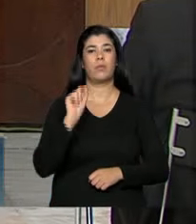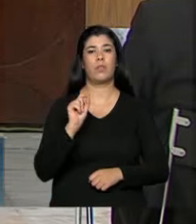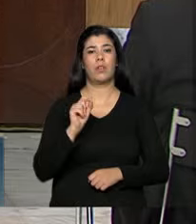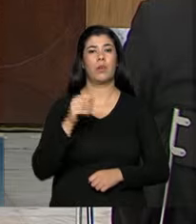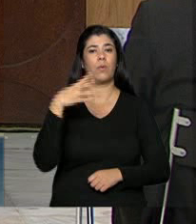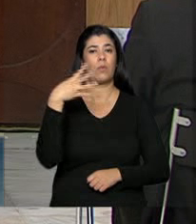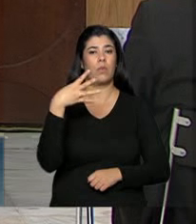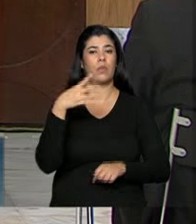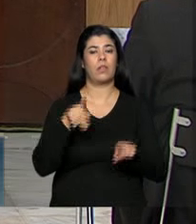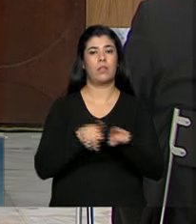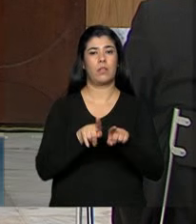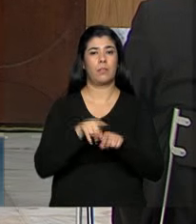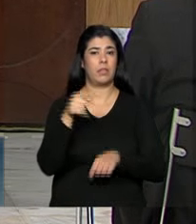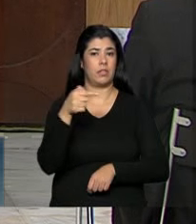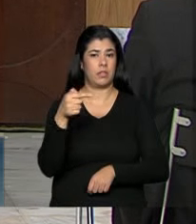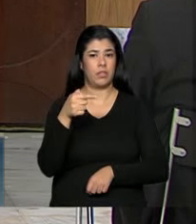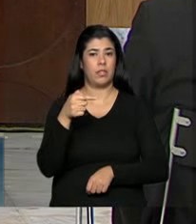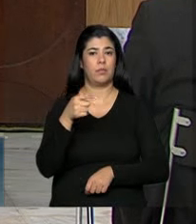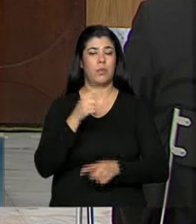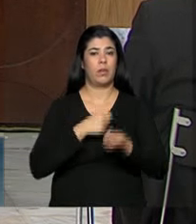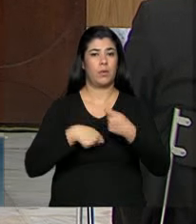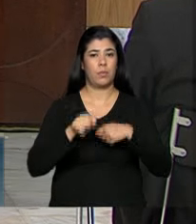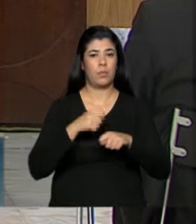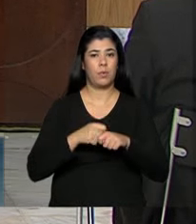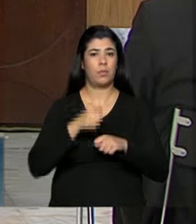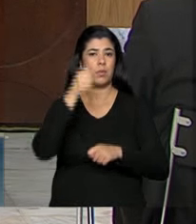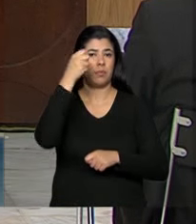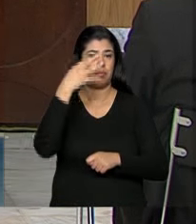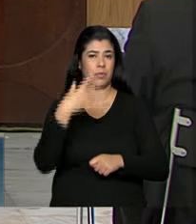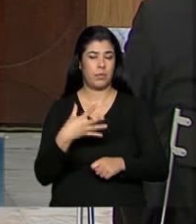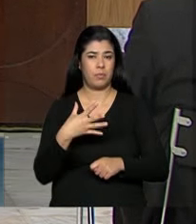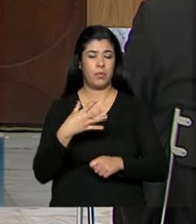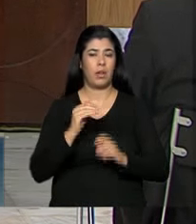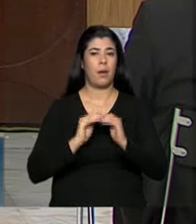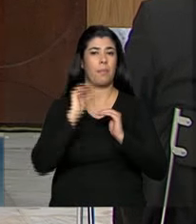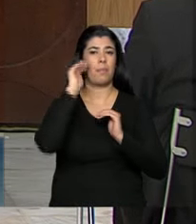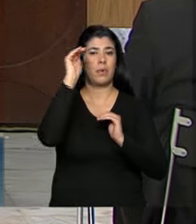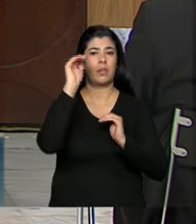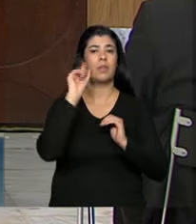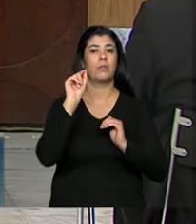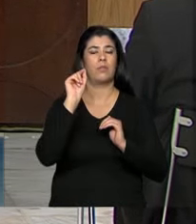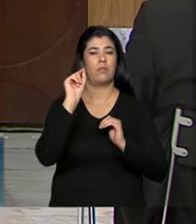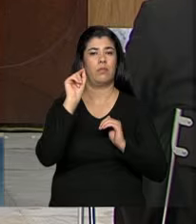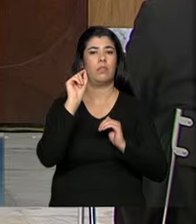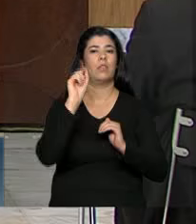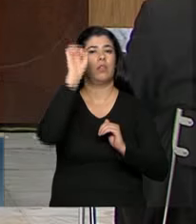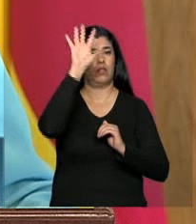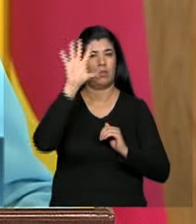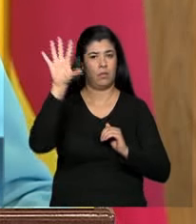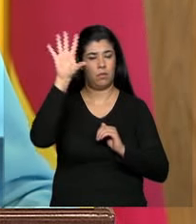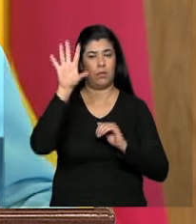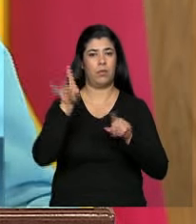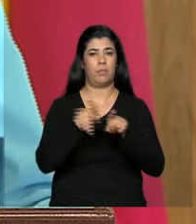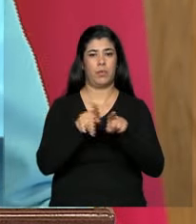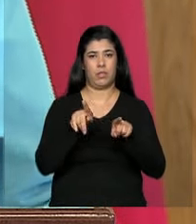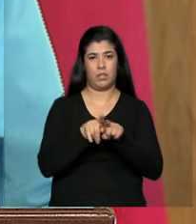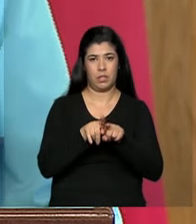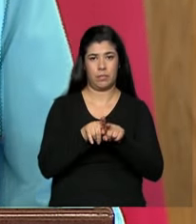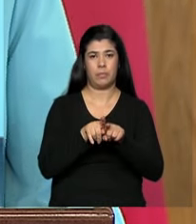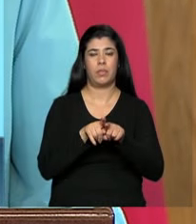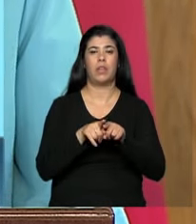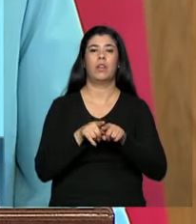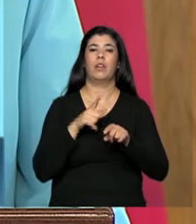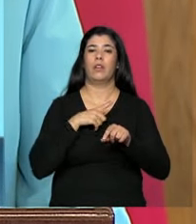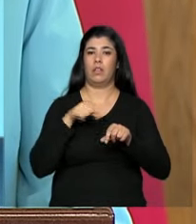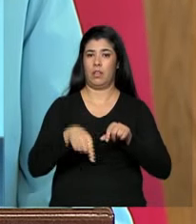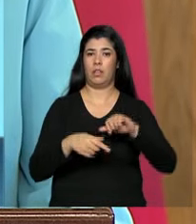do mundo, as maiores, respectivamente, da Europa e da América do Sul. Neste cenário